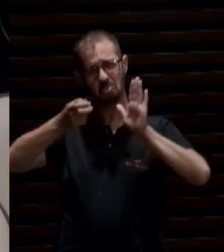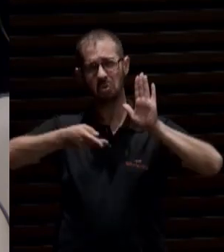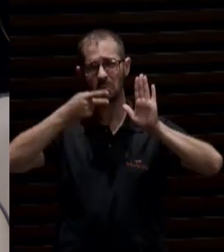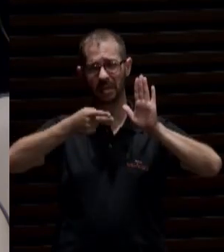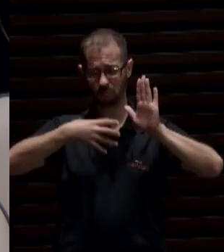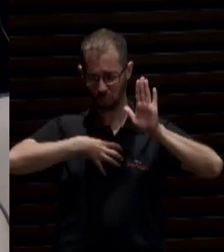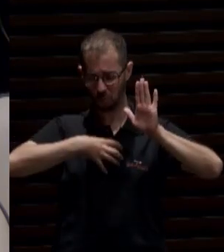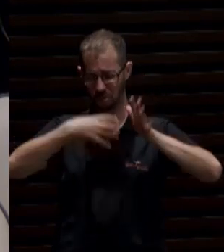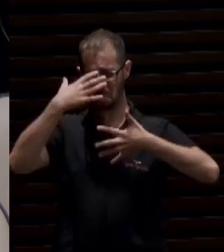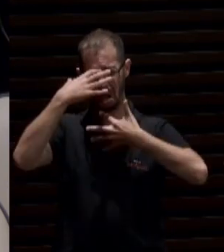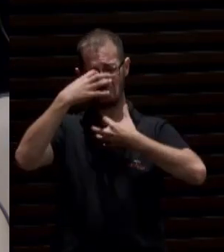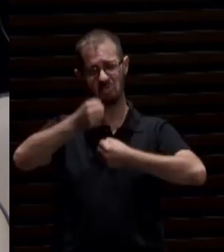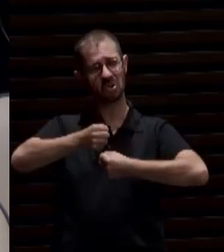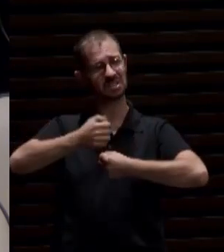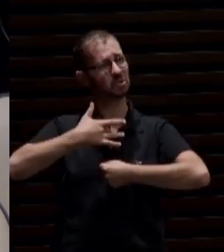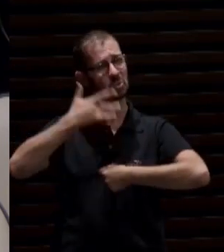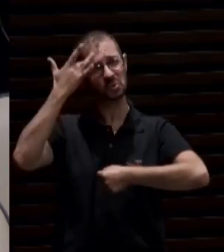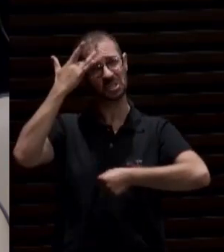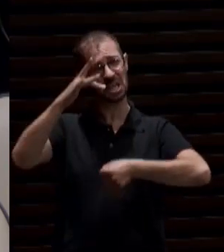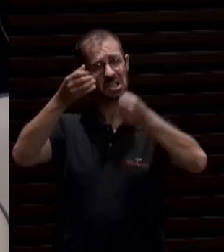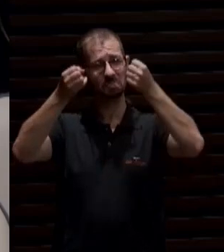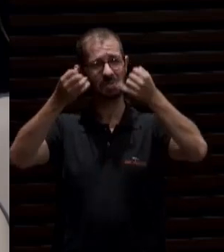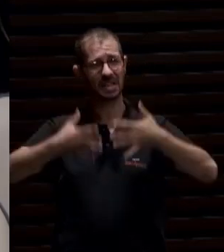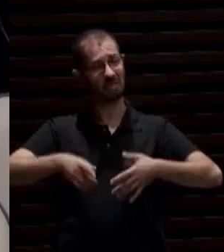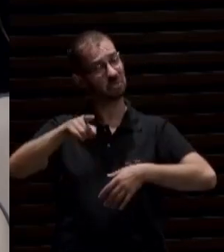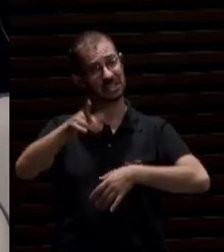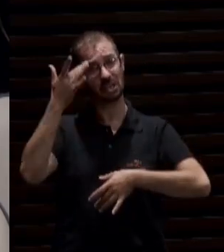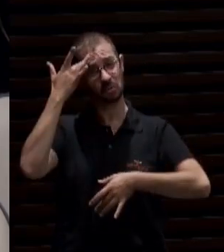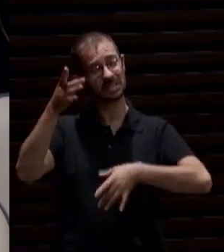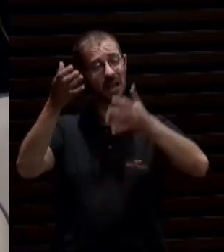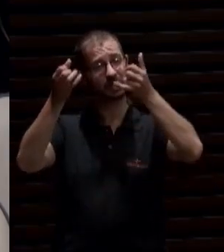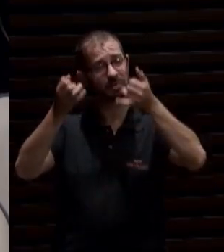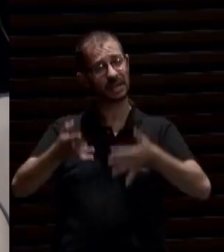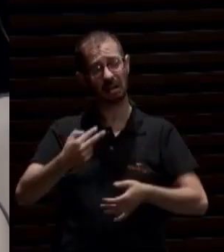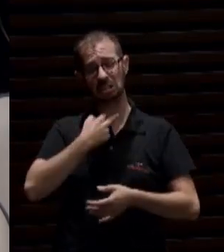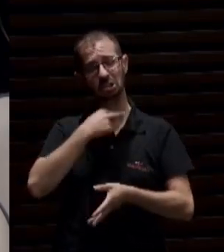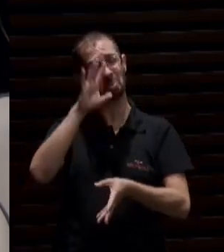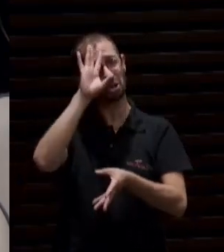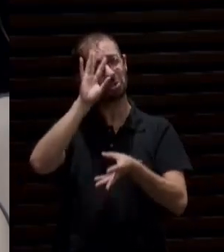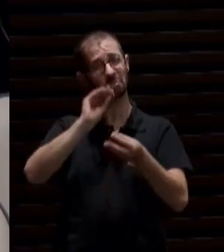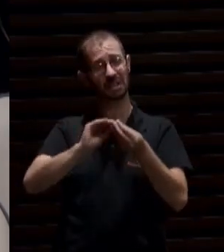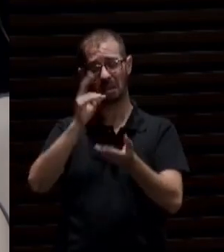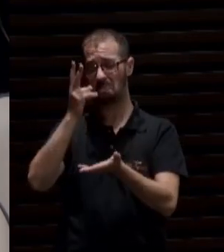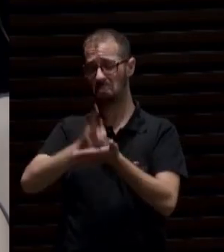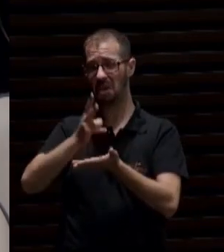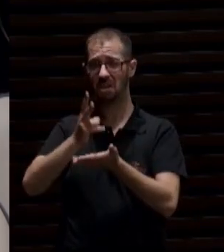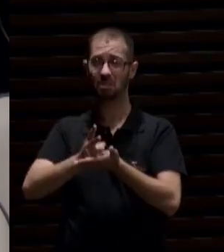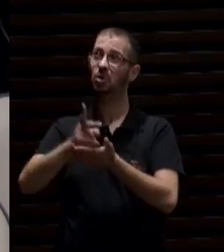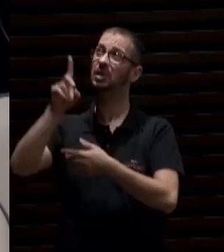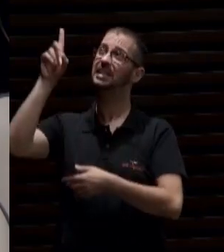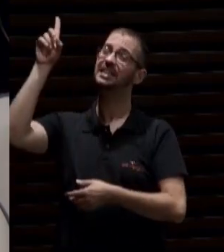explicar, que você não sabe explicar, que nós não conseguimos compreender, apesar de tudo,